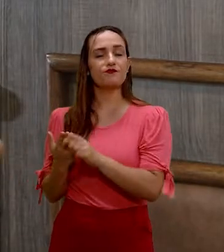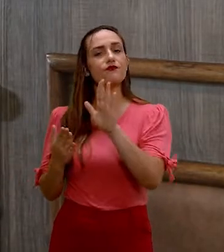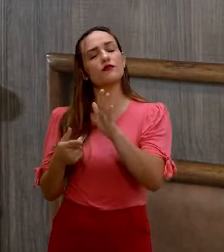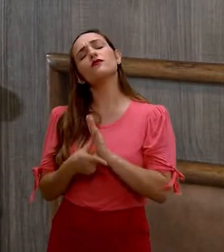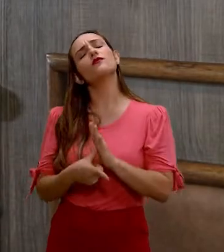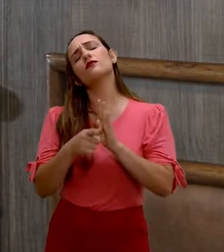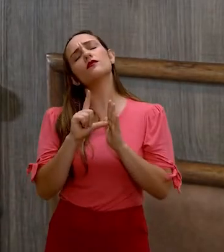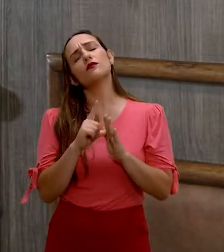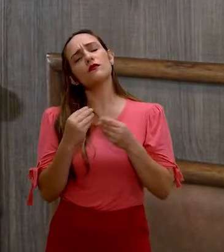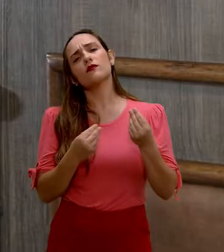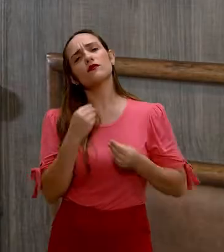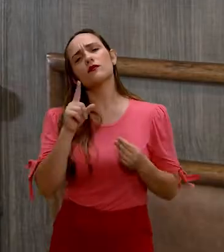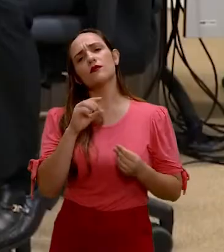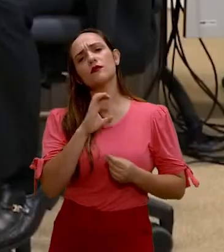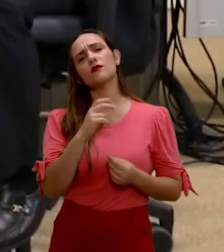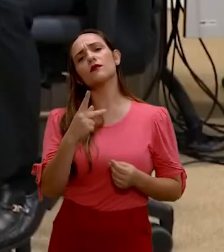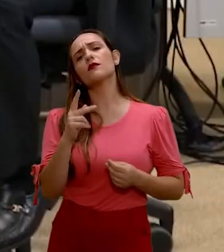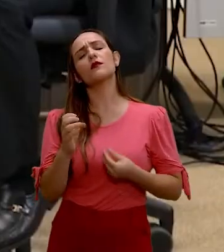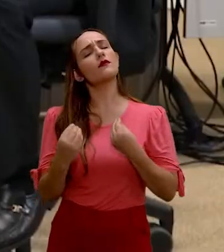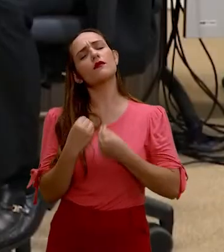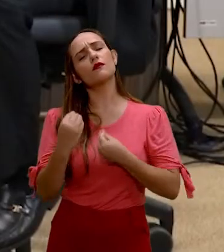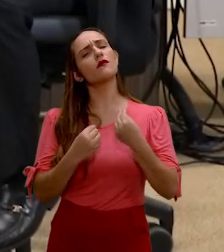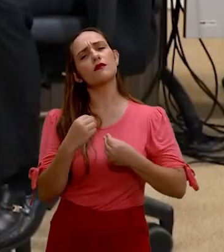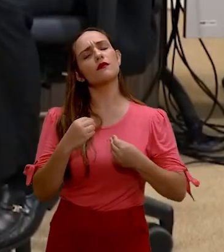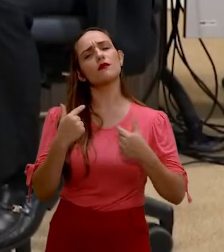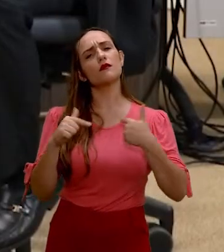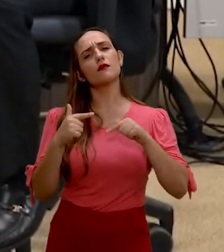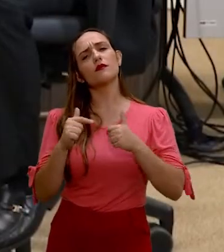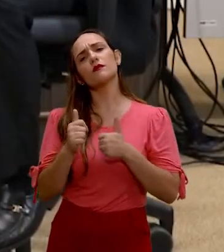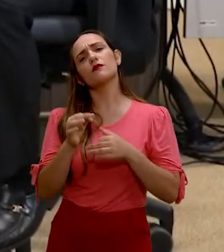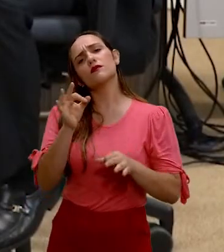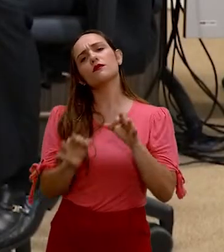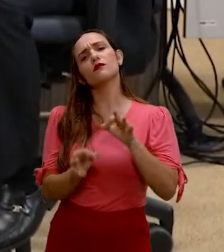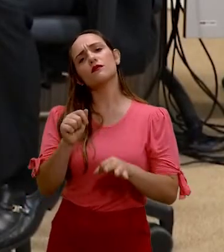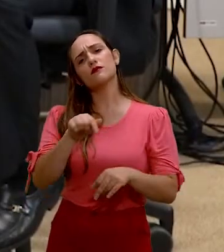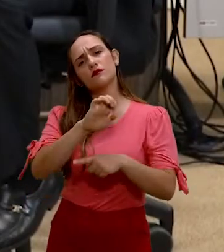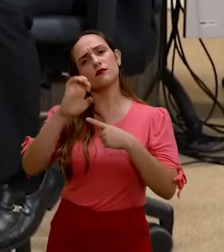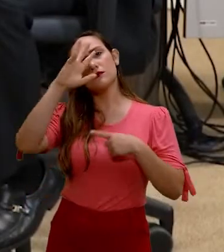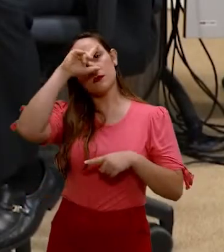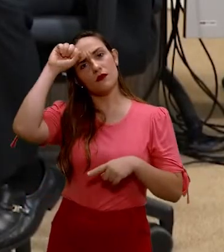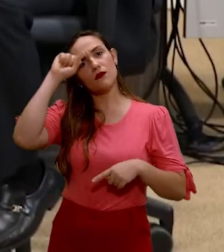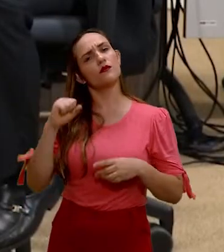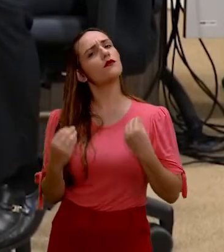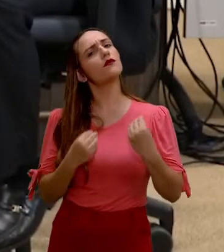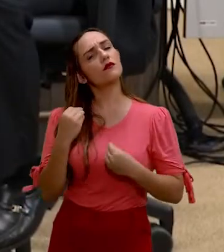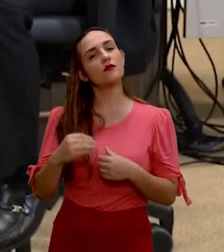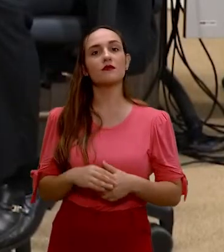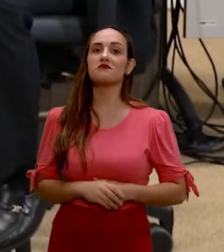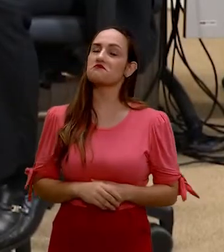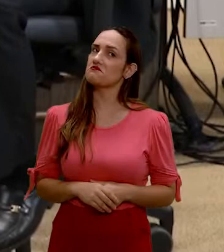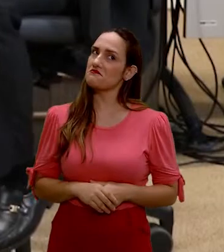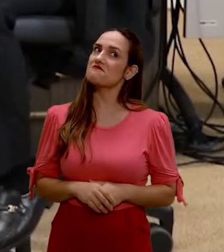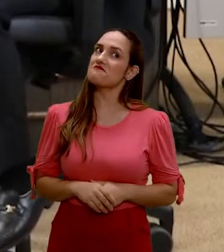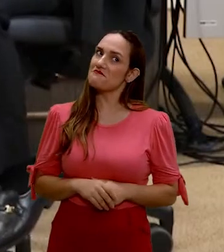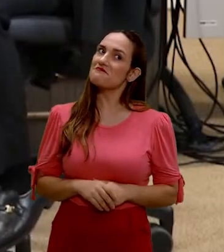da implantação da CPE? Qual que era o cenário, né, da Justiça em Mato Grosso do Sul? Esse é curioso, por quê?